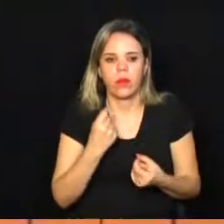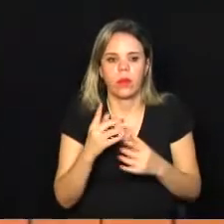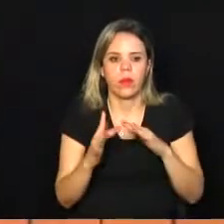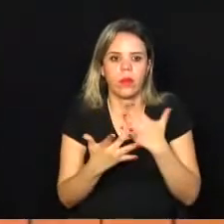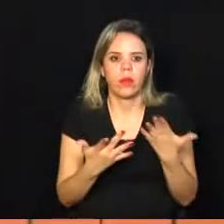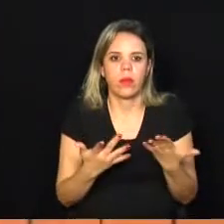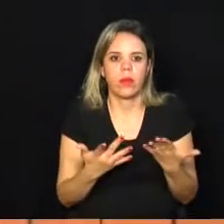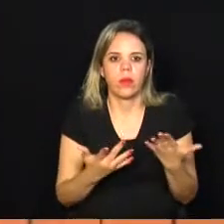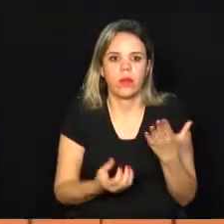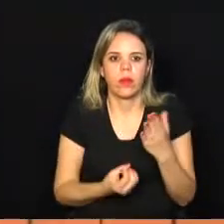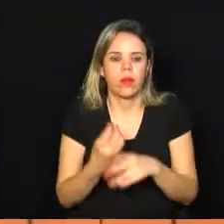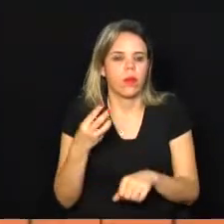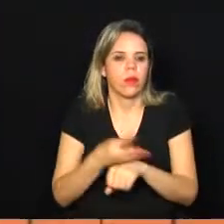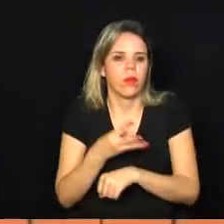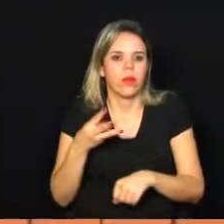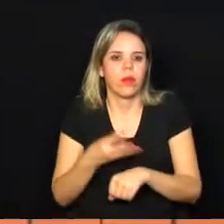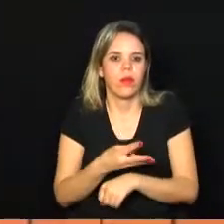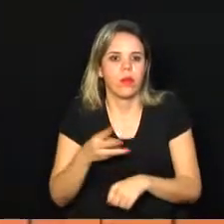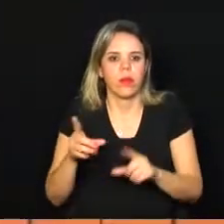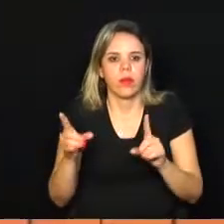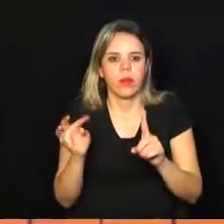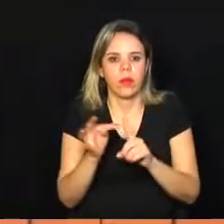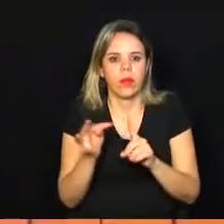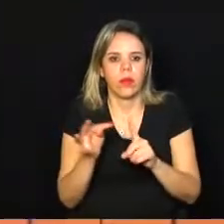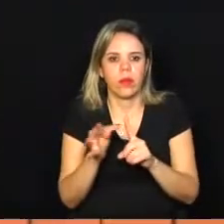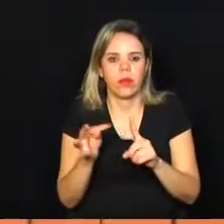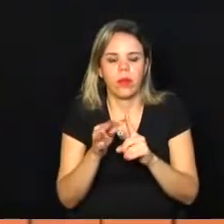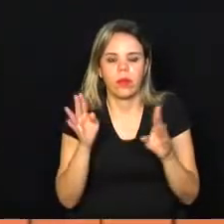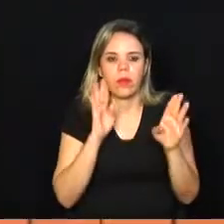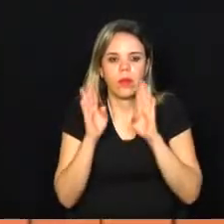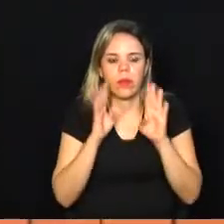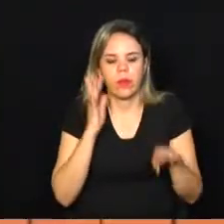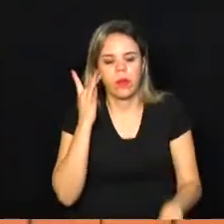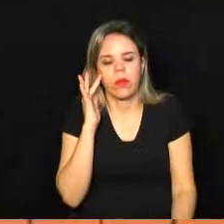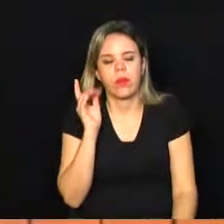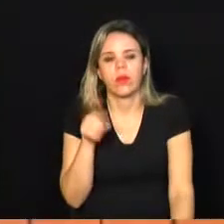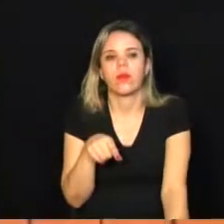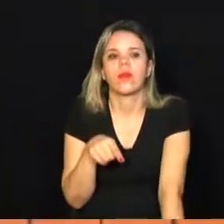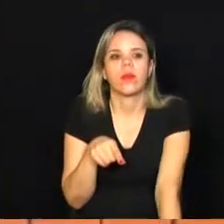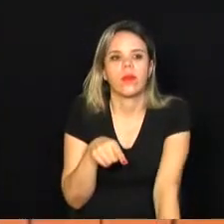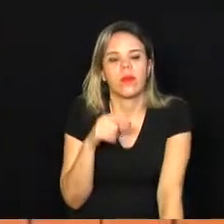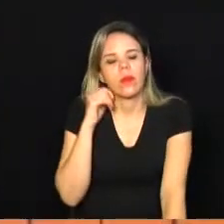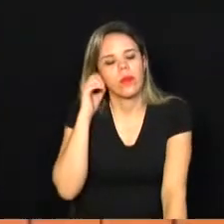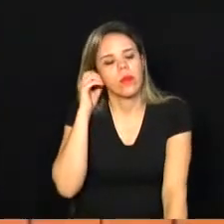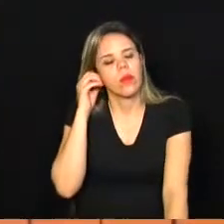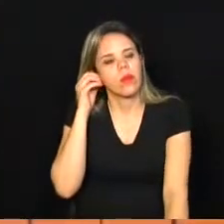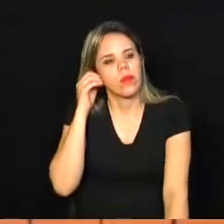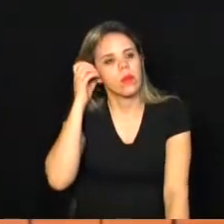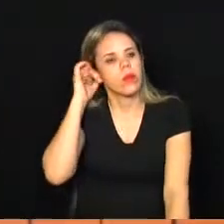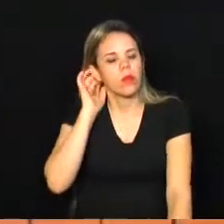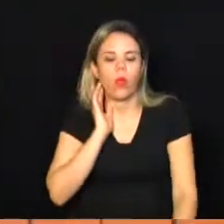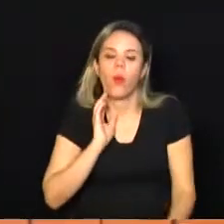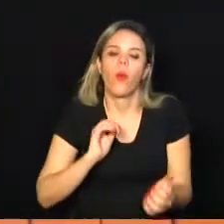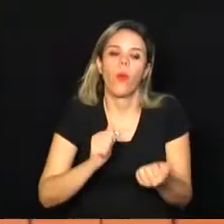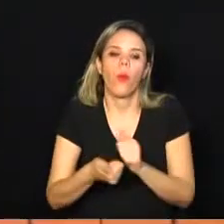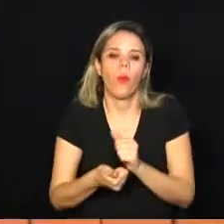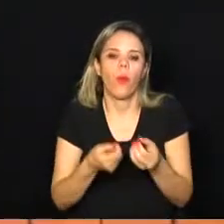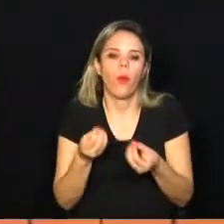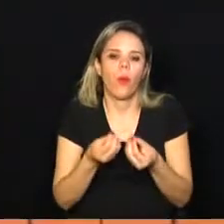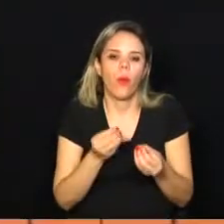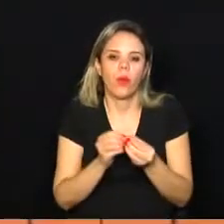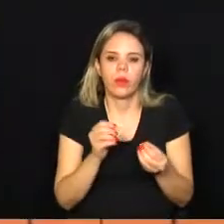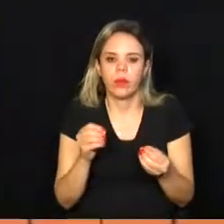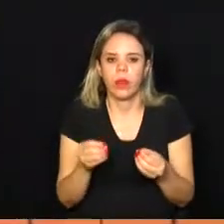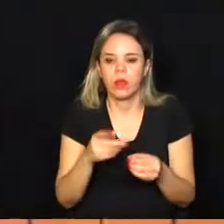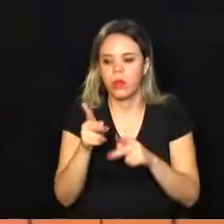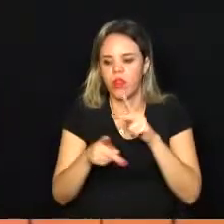nem que for o WhatsApp, Twitter, Facebook, enfim. É, como é que o atleta ele tem lidado com isso? Questão dos